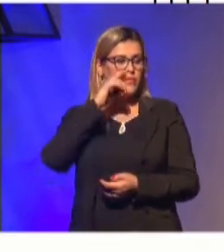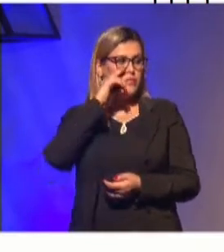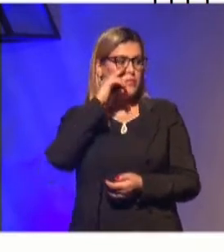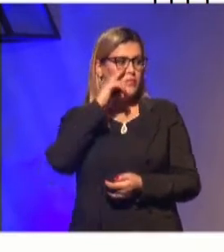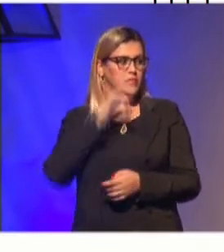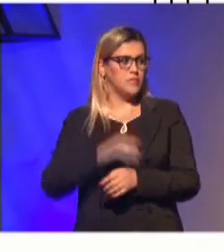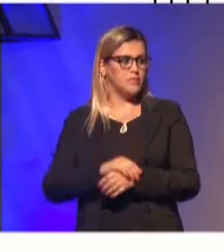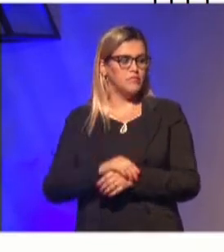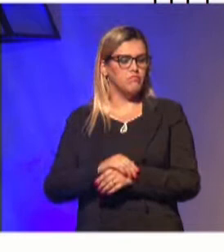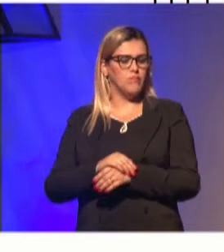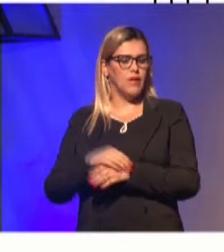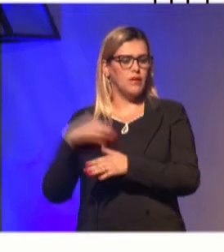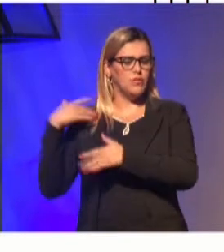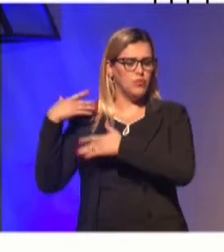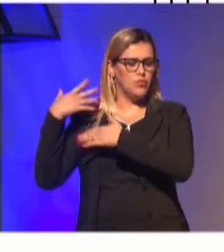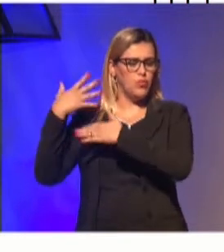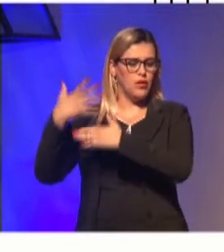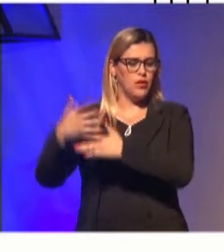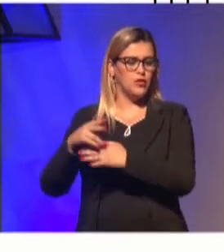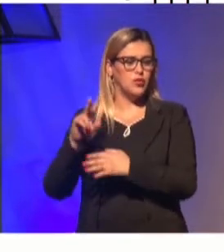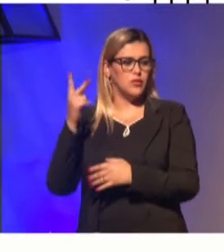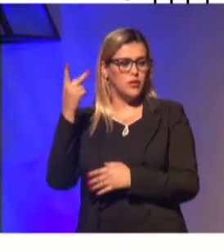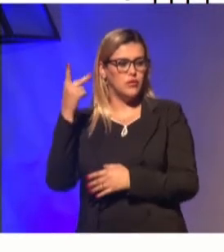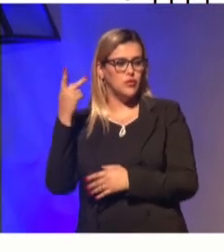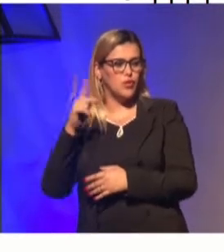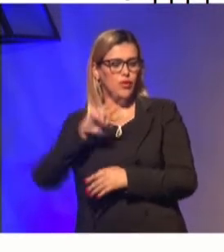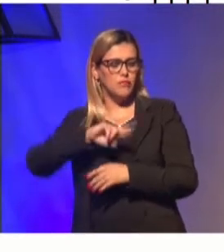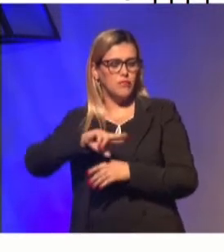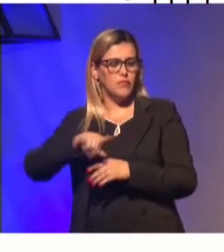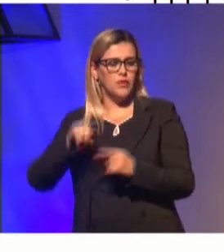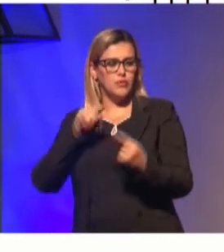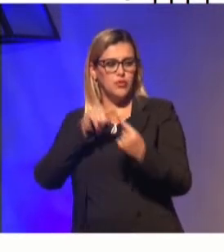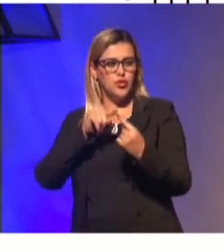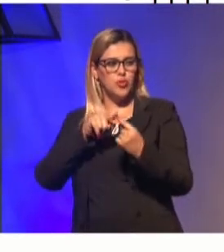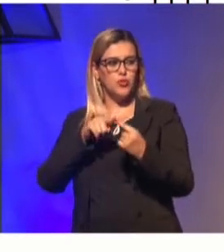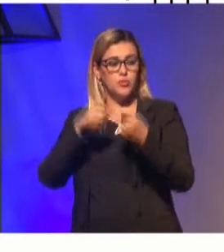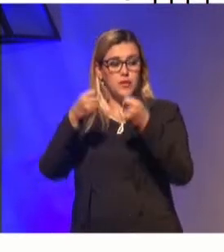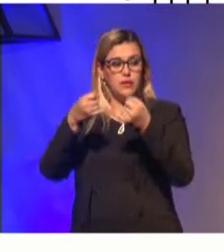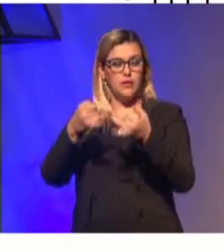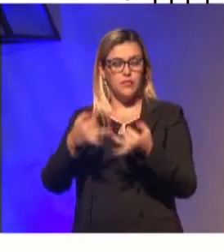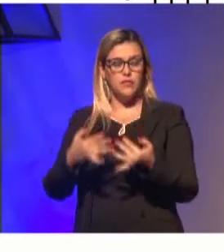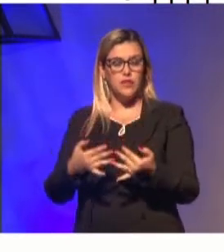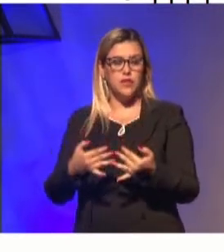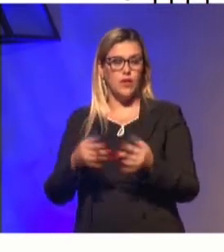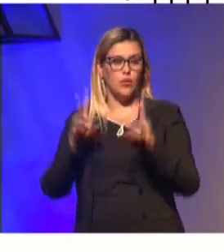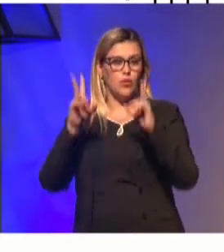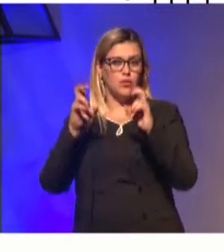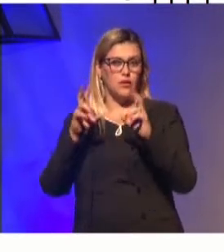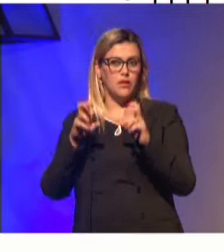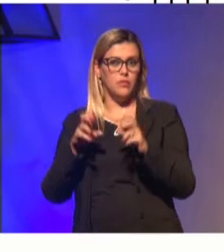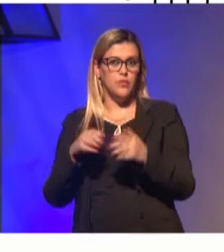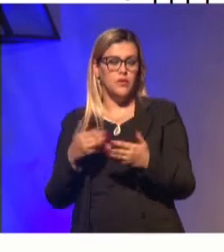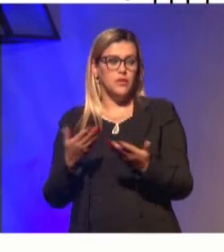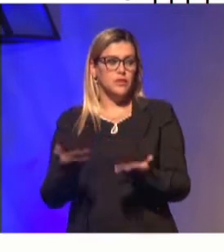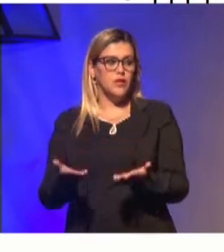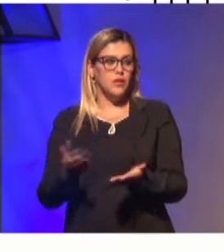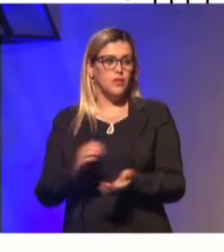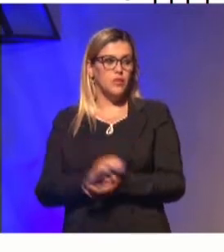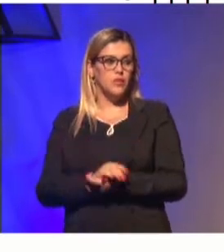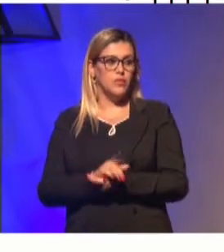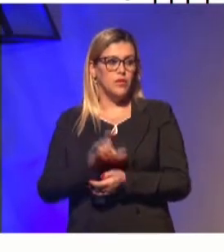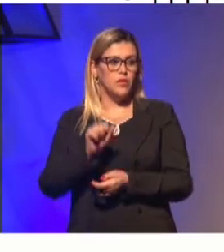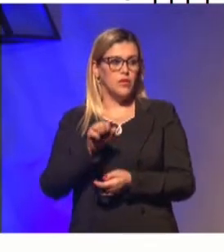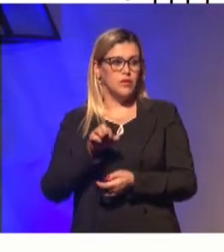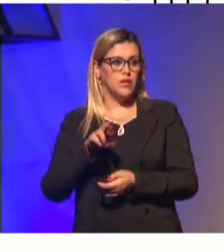Durante a sua história, diferentes nomenclaturas foram usadas aí para definir o termo, né? Então, o laser de